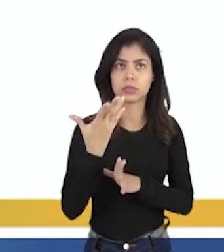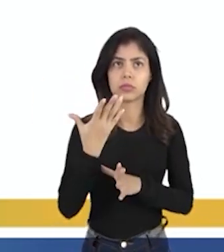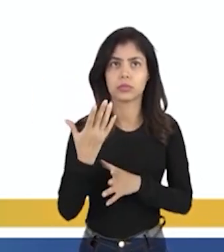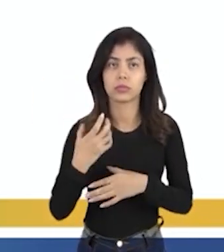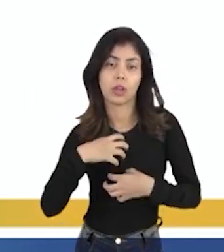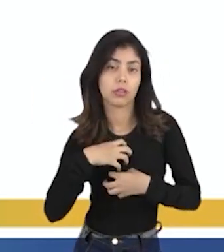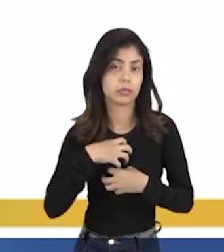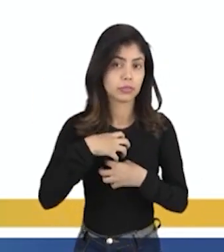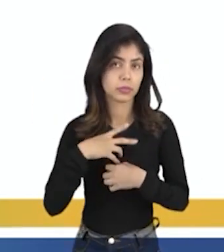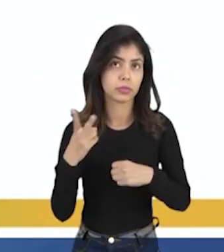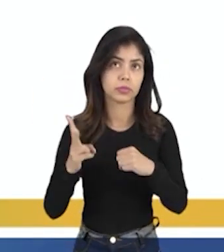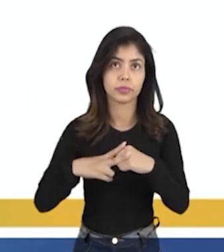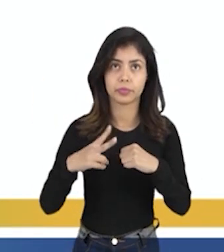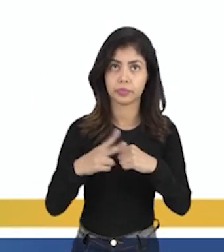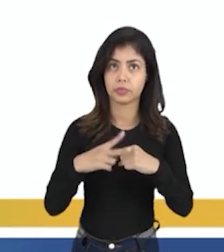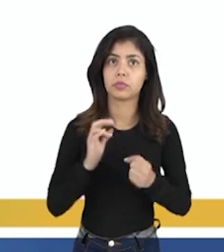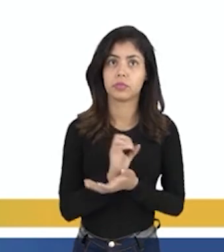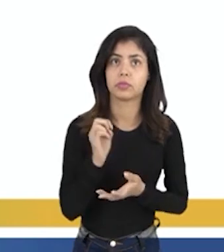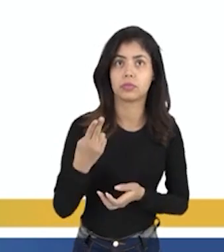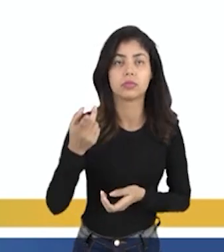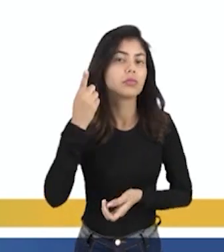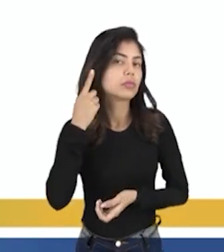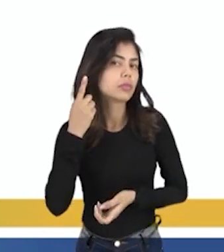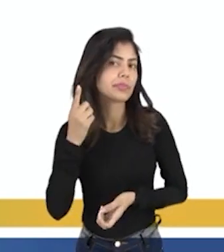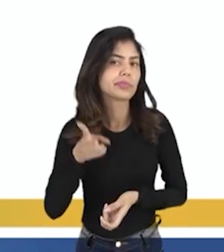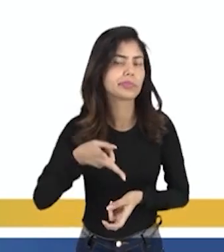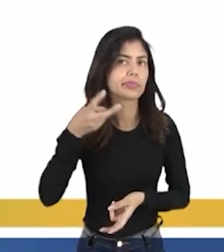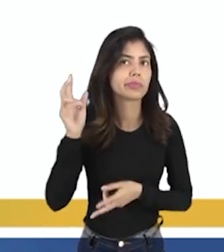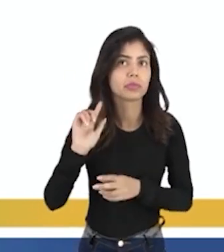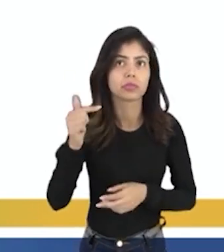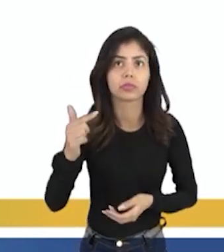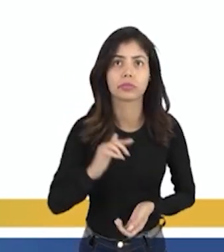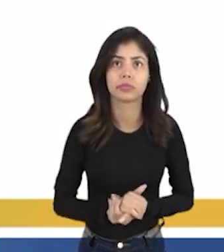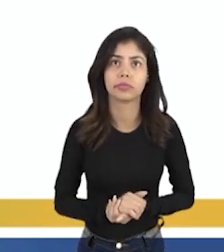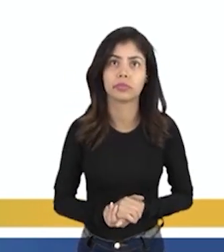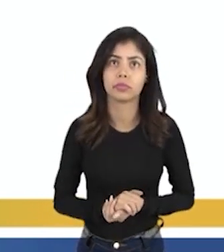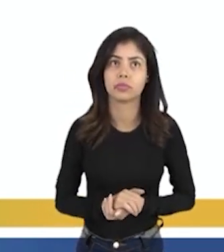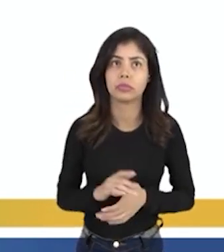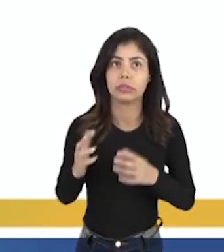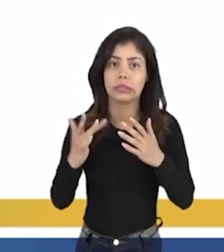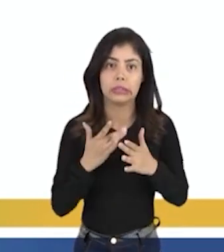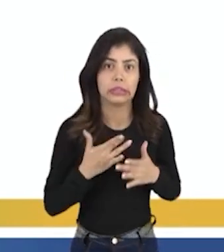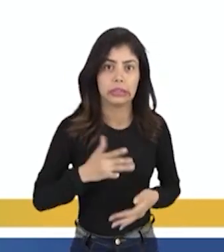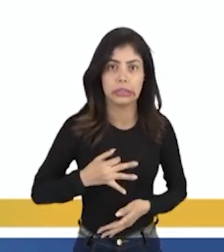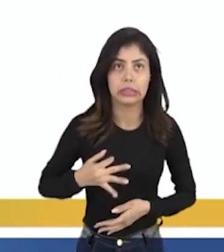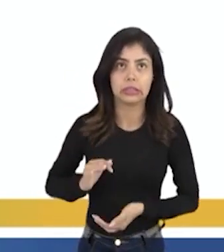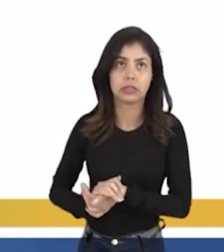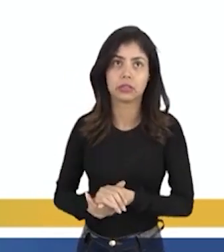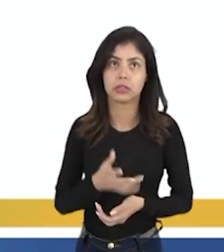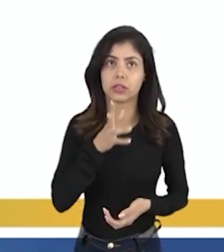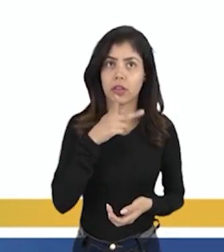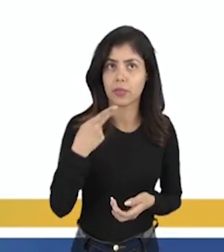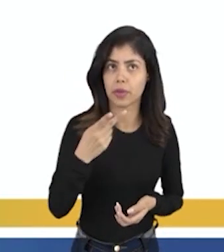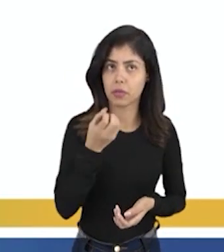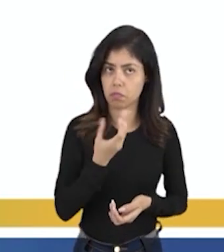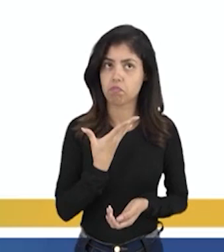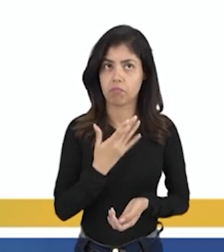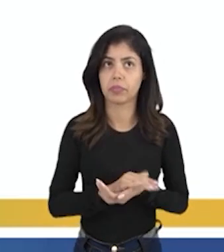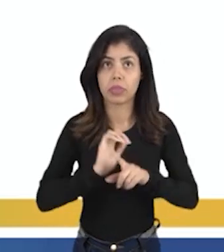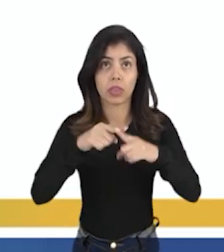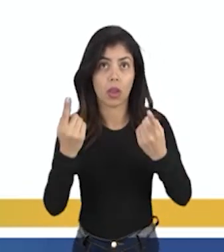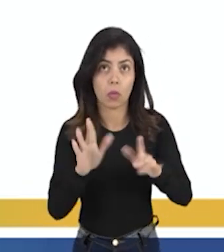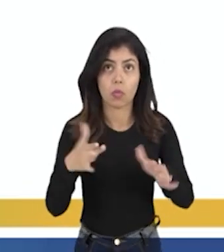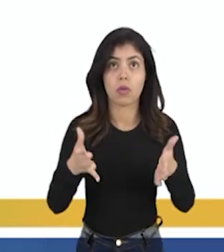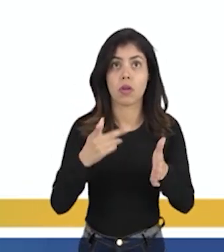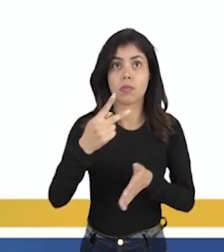que em mim cria ritmos verbais ou os escuta de outros. Estremeço, se dizem bem,